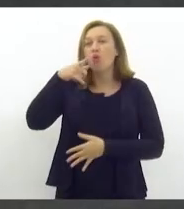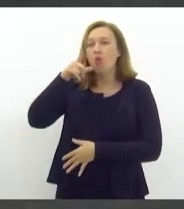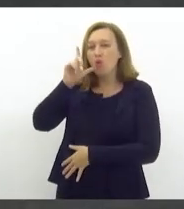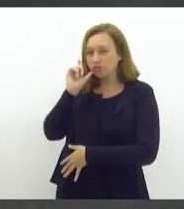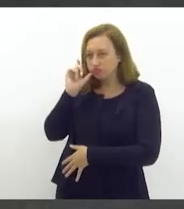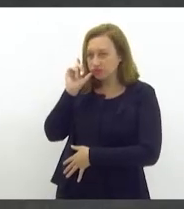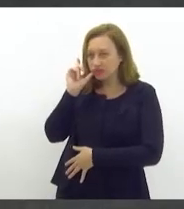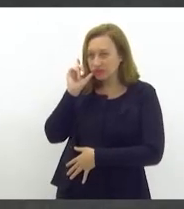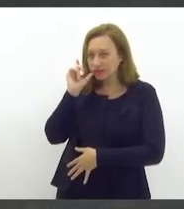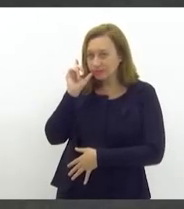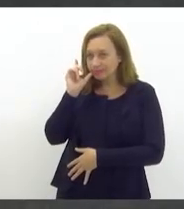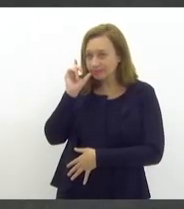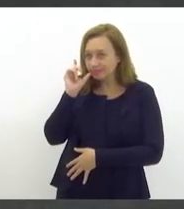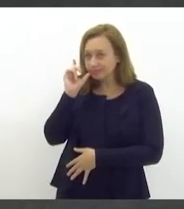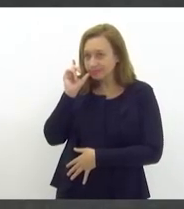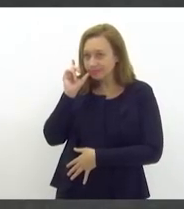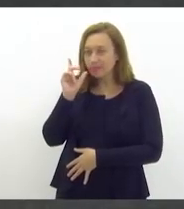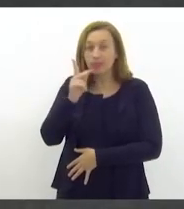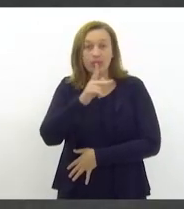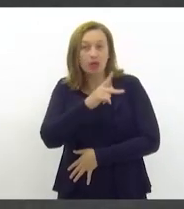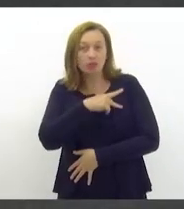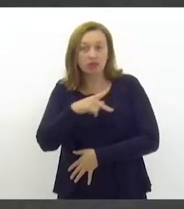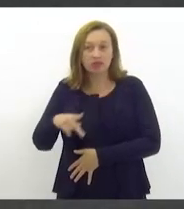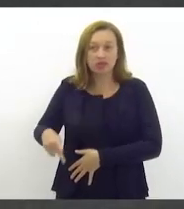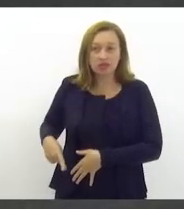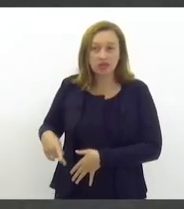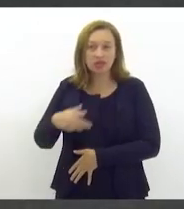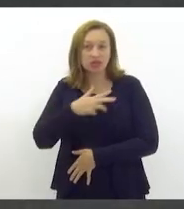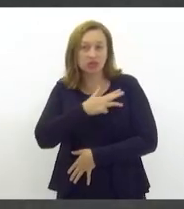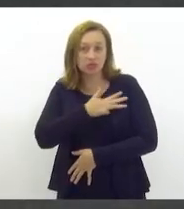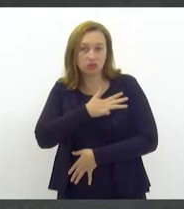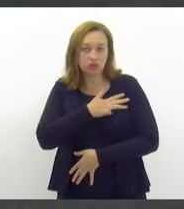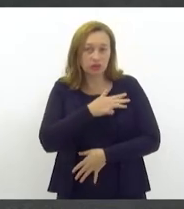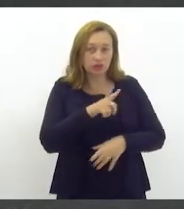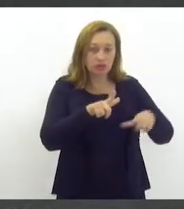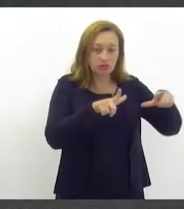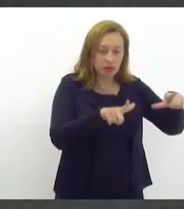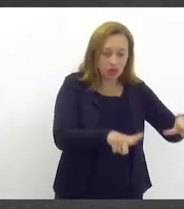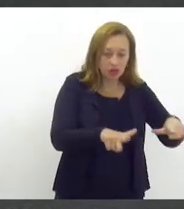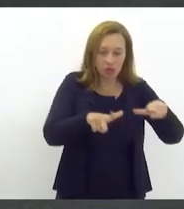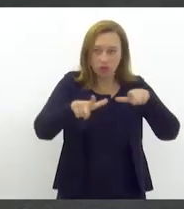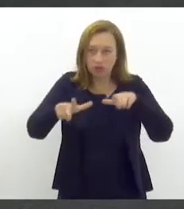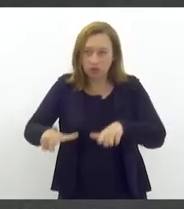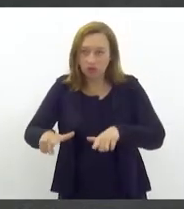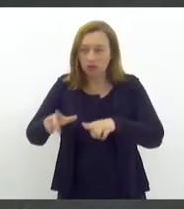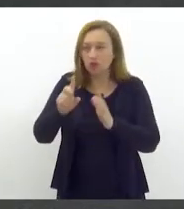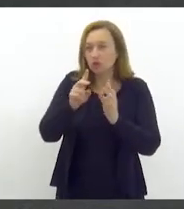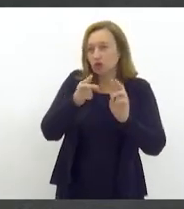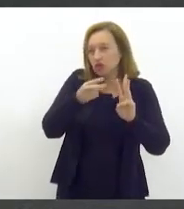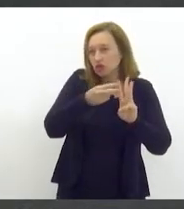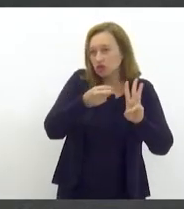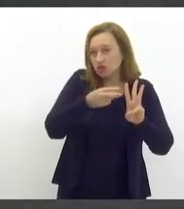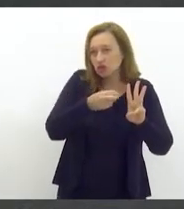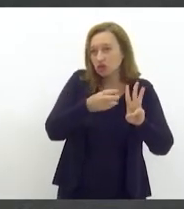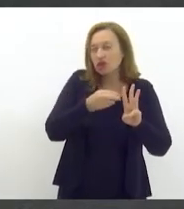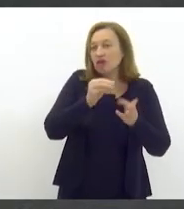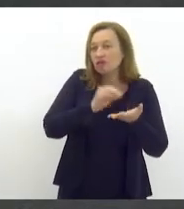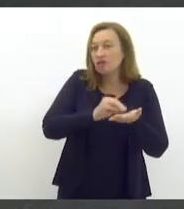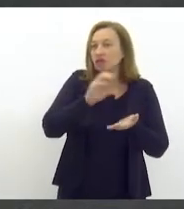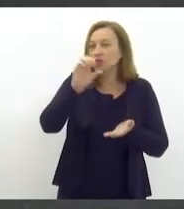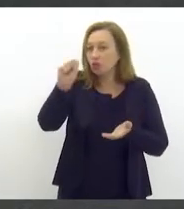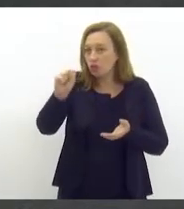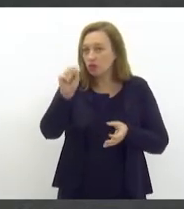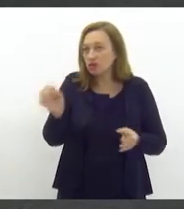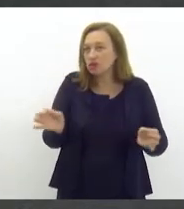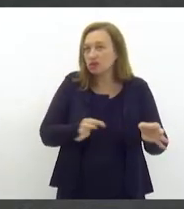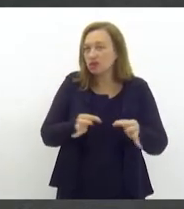foram... o presidente Lula demarcou duas reservas indígenas e ainda faltam mais 18 que estavam prontas